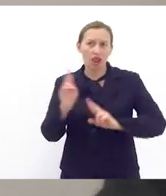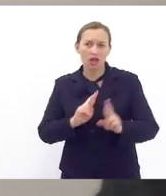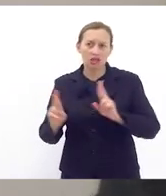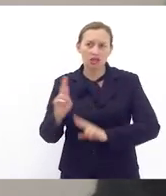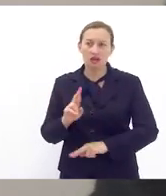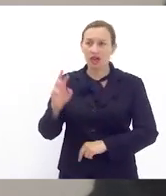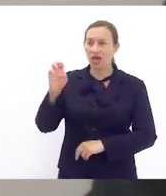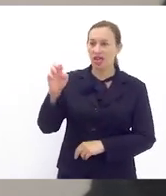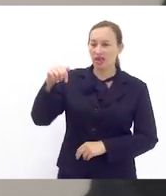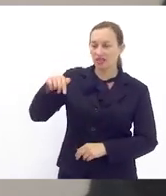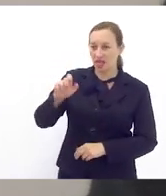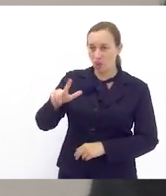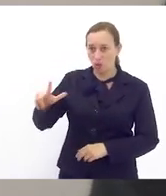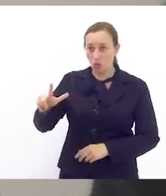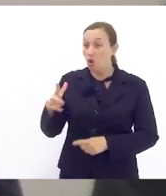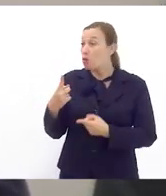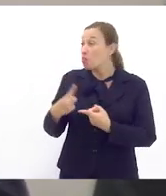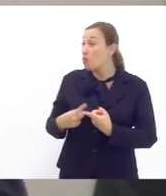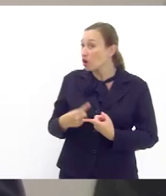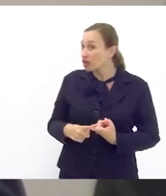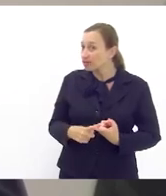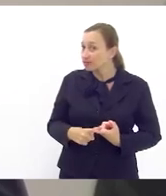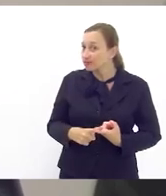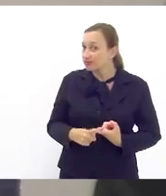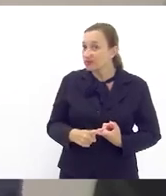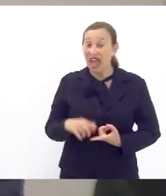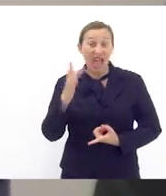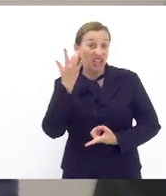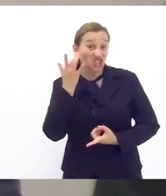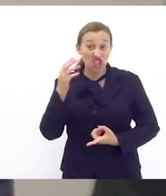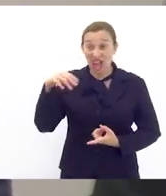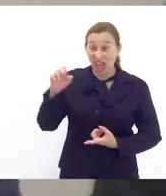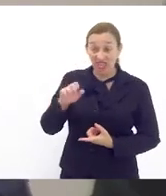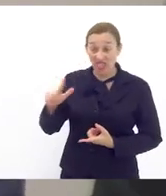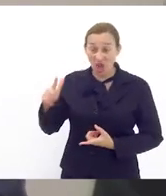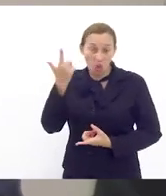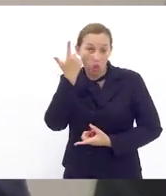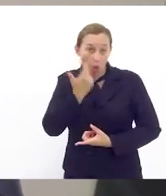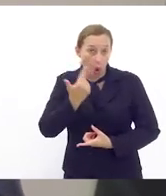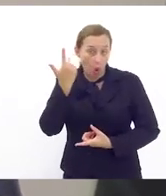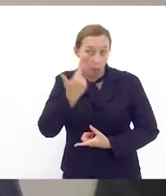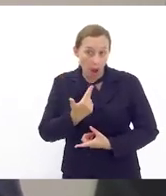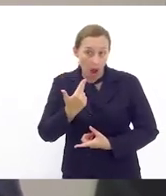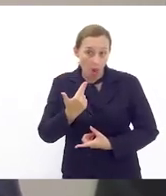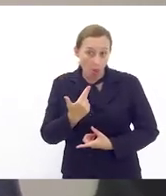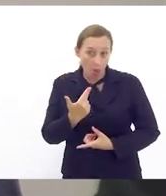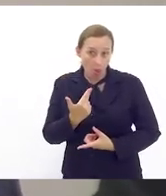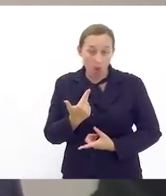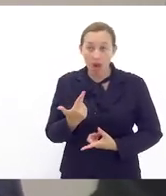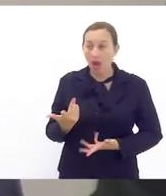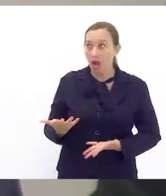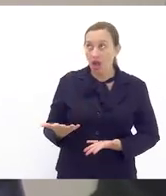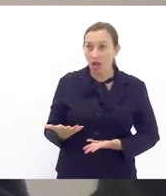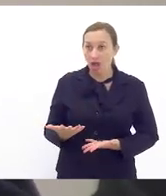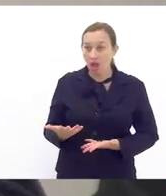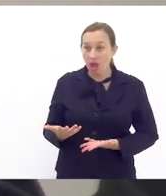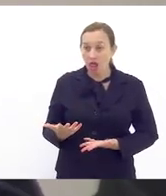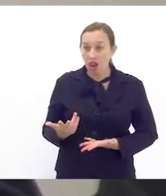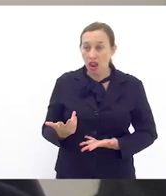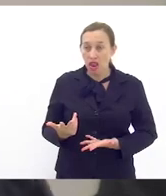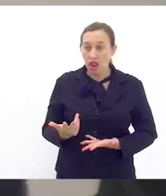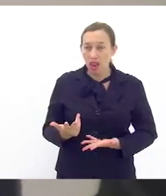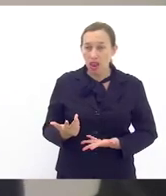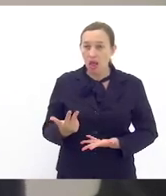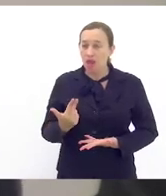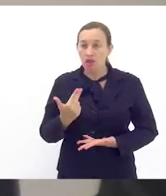enel porque achar anel achar normal é não botar